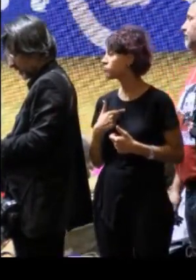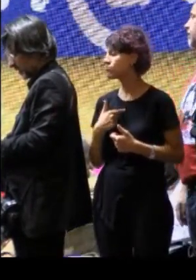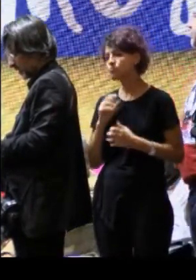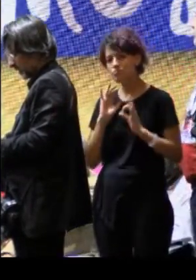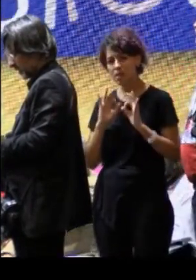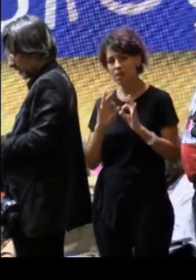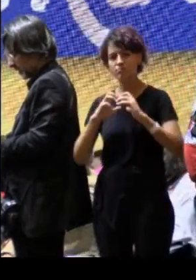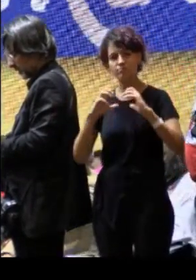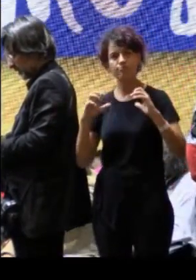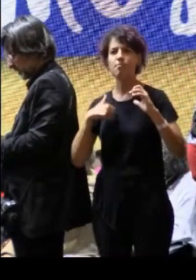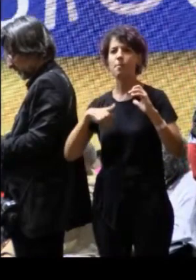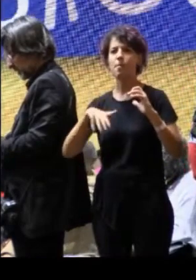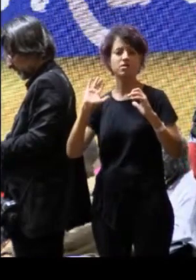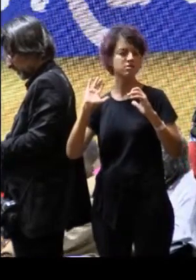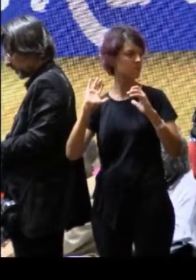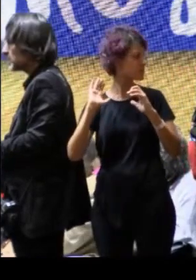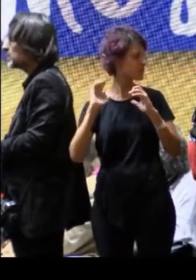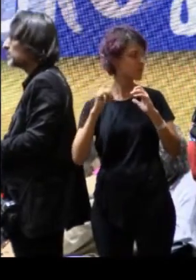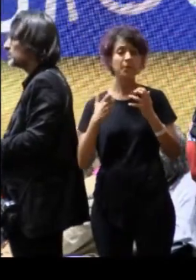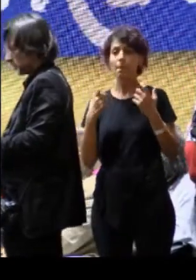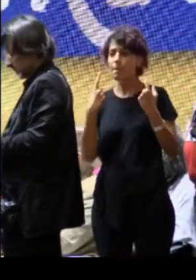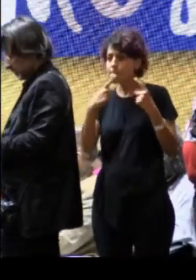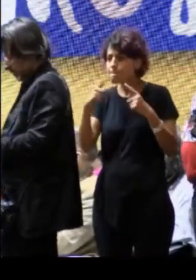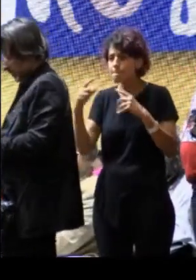país. Eu quero polarizar.